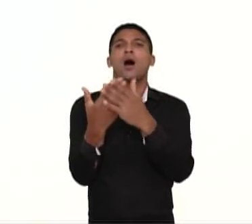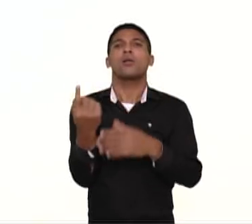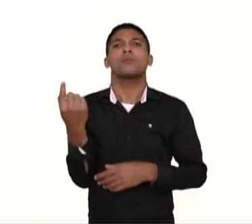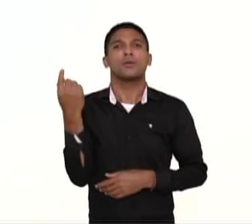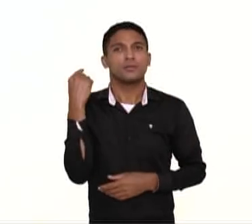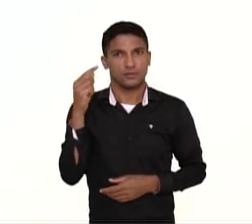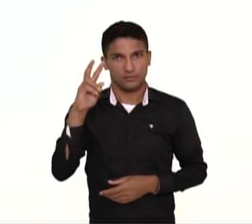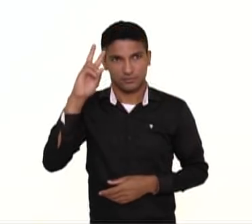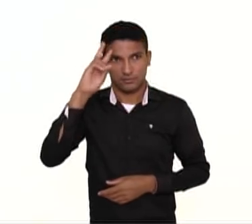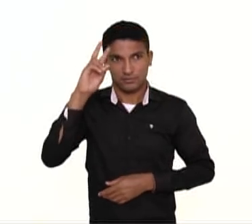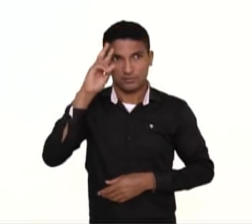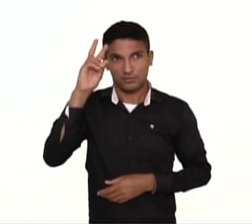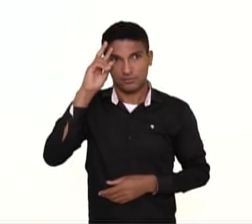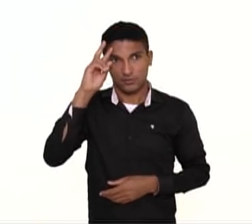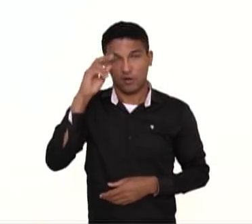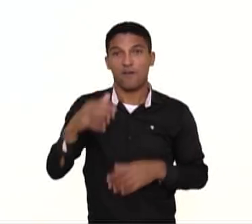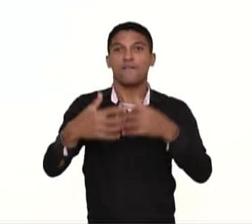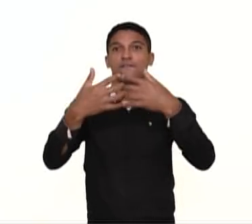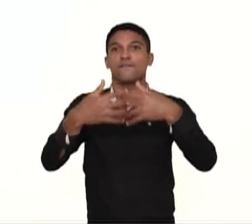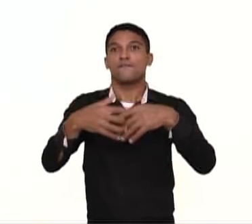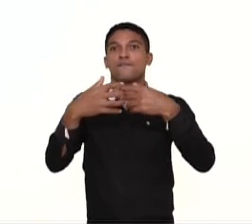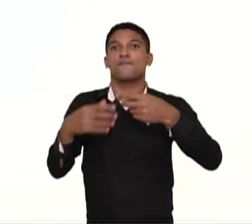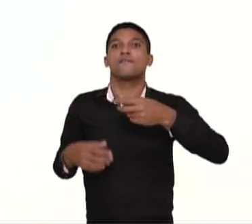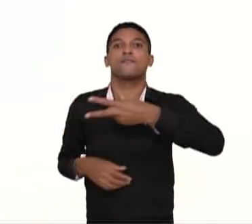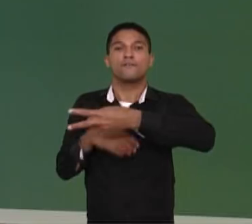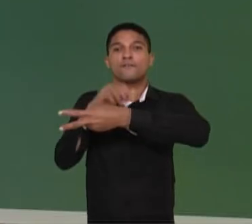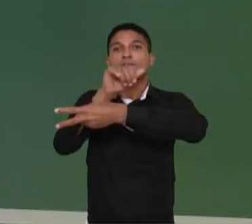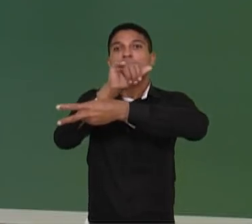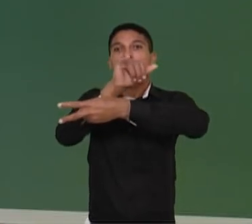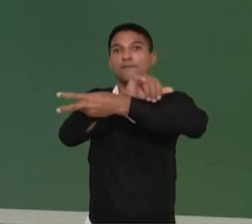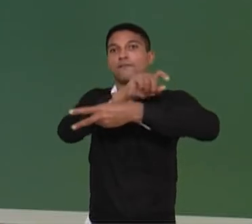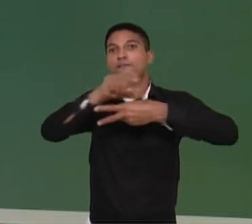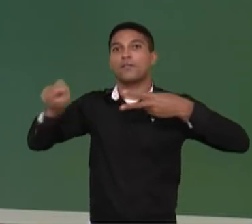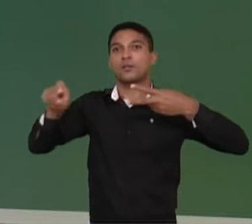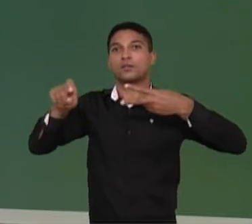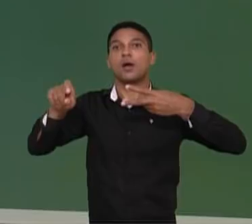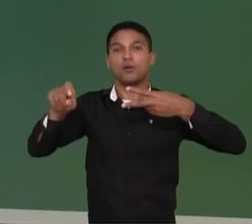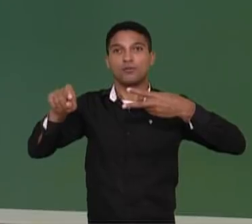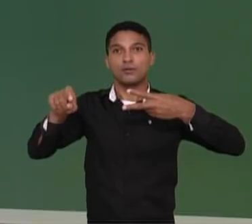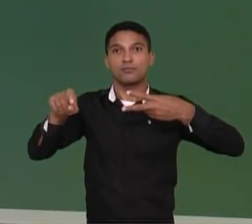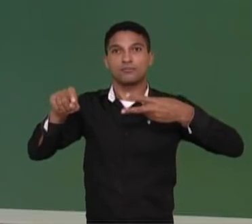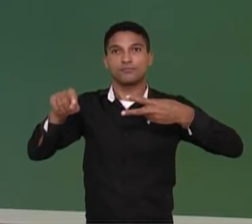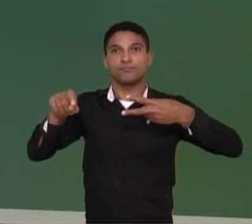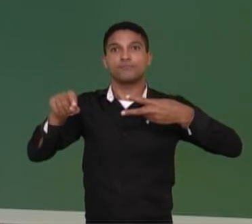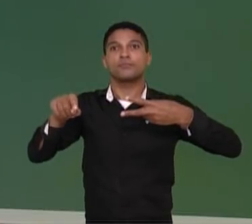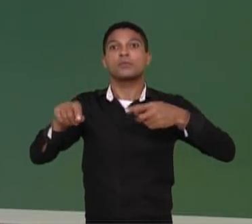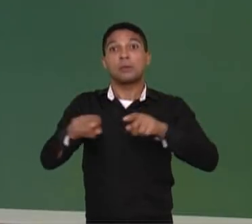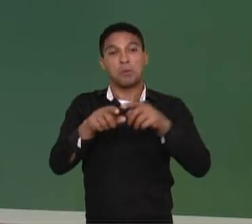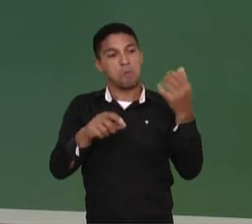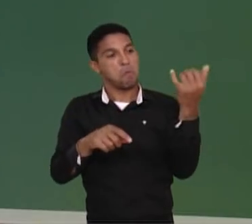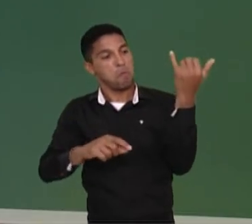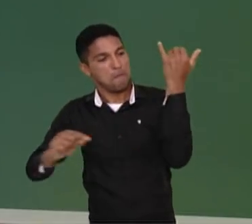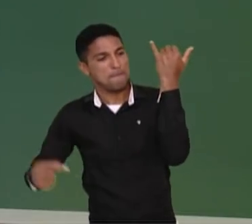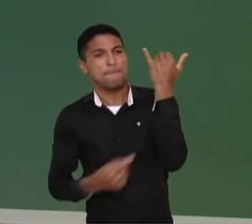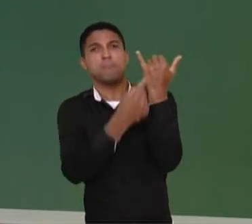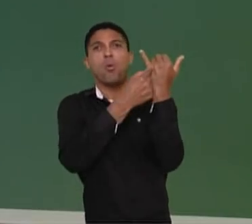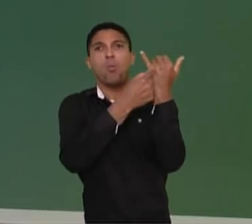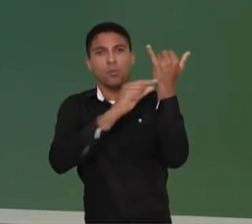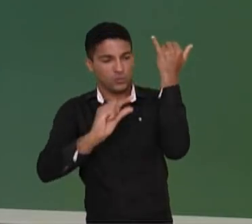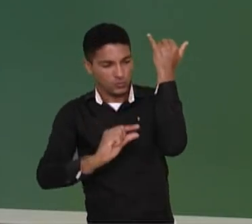máximo e ponto mínimo, ok? Para essa aula, nós trabalharemos com razão e proporção.